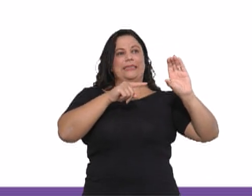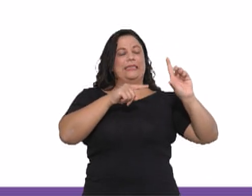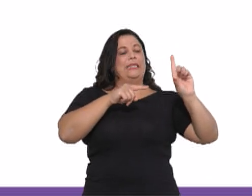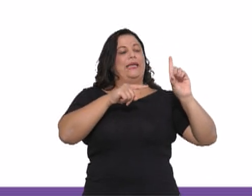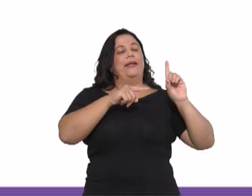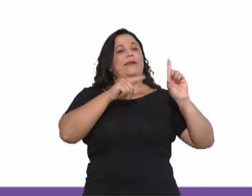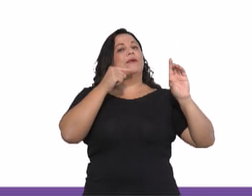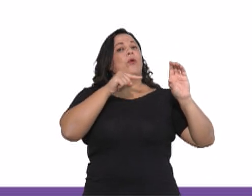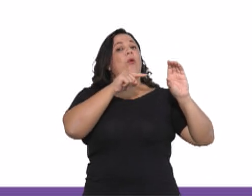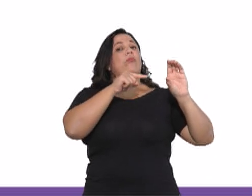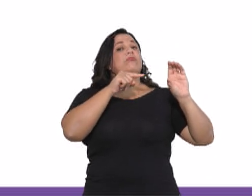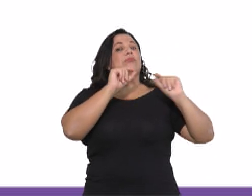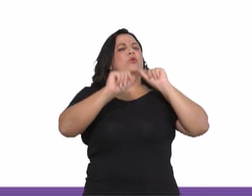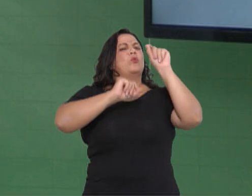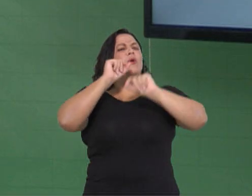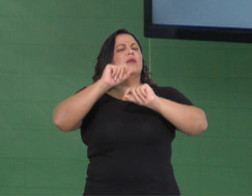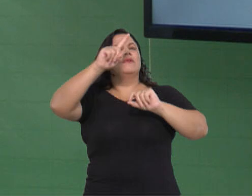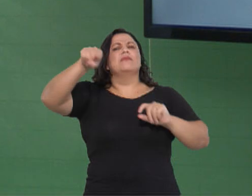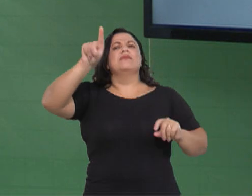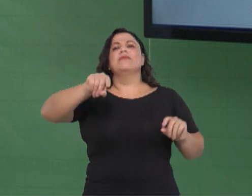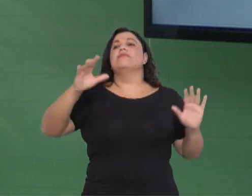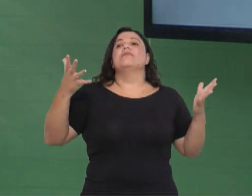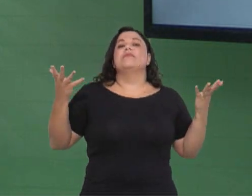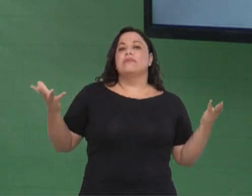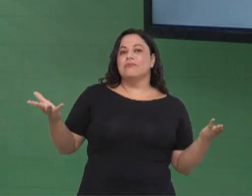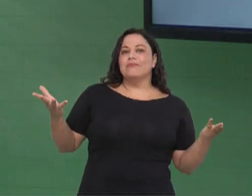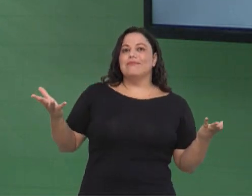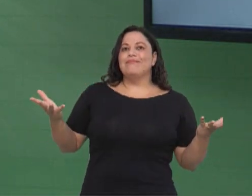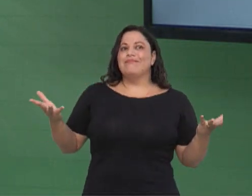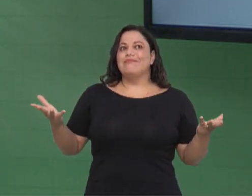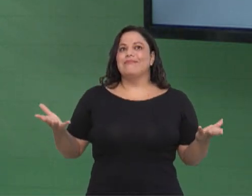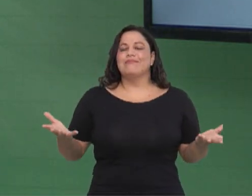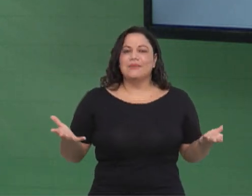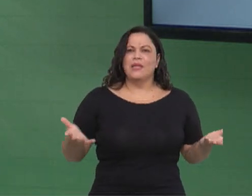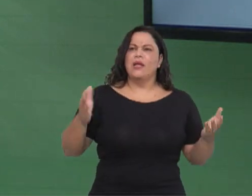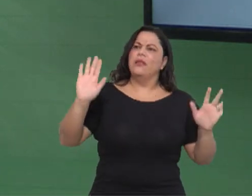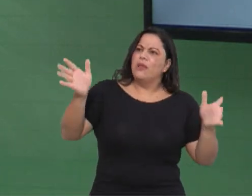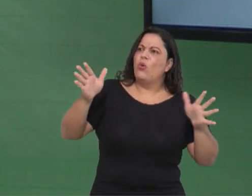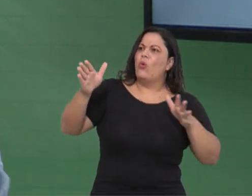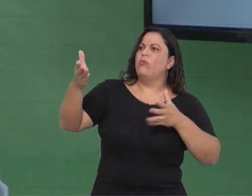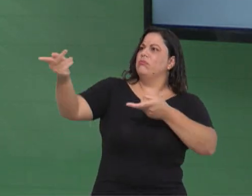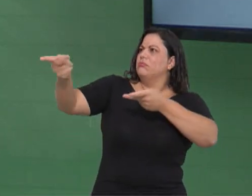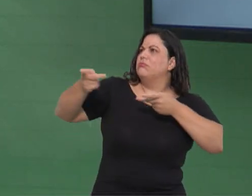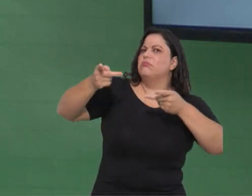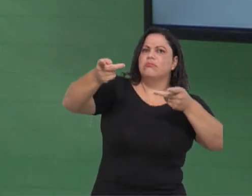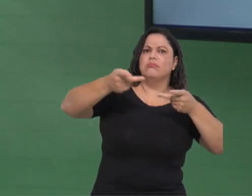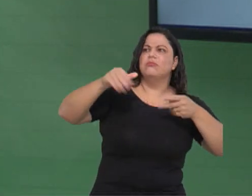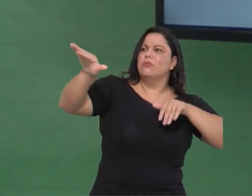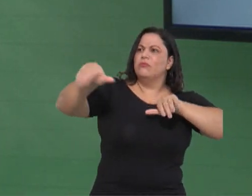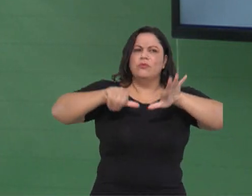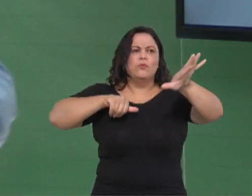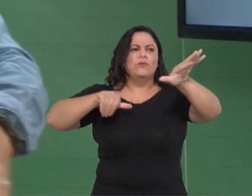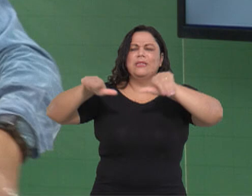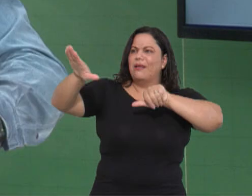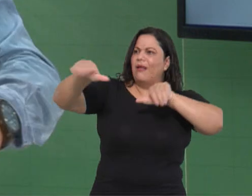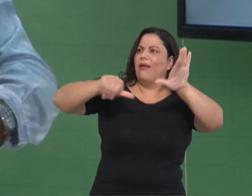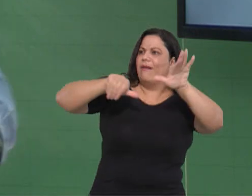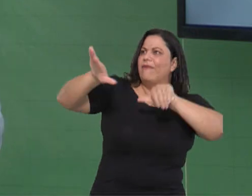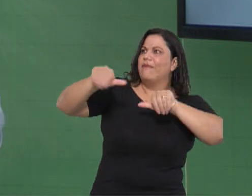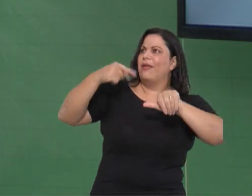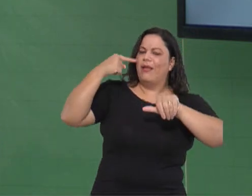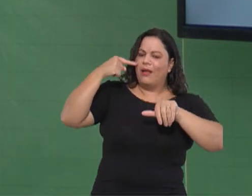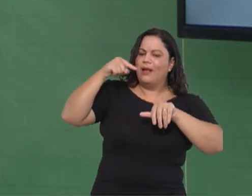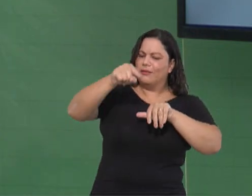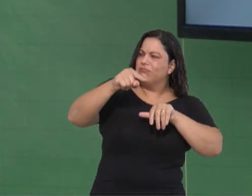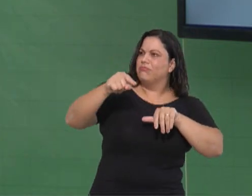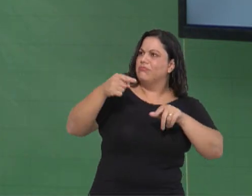da cultura popular. O que você marcou aí? Inclusive convide quem estiver com você, pais, irmãos, avós, para participar